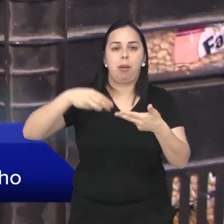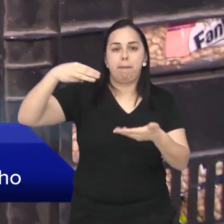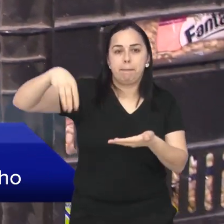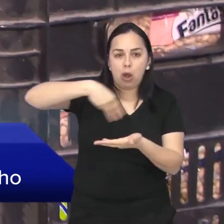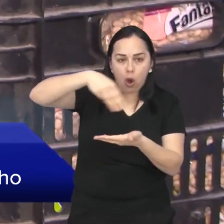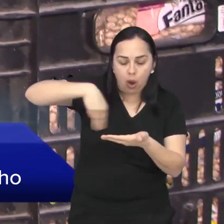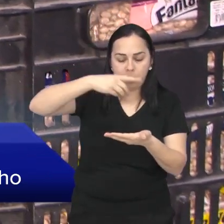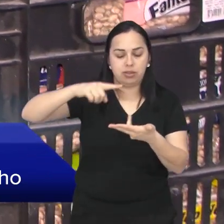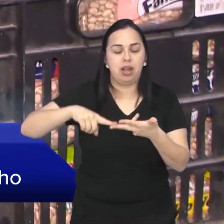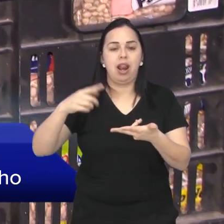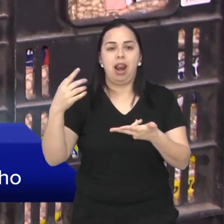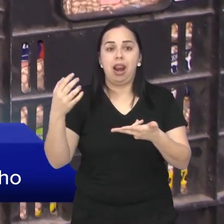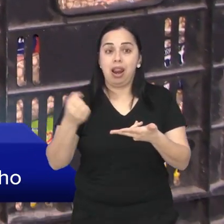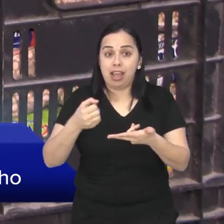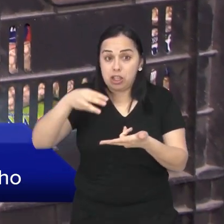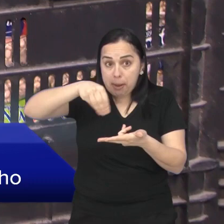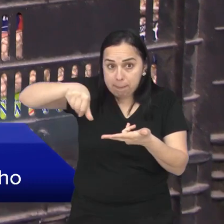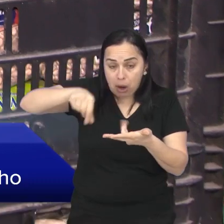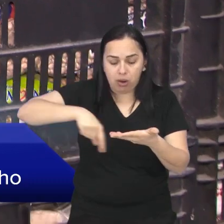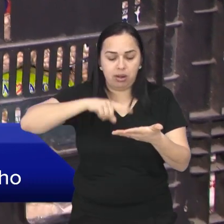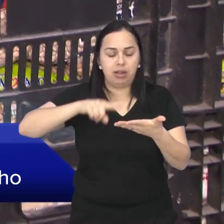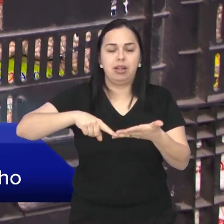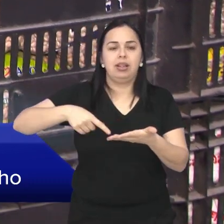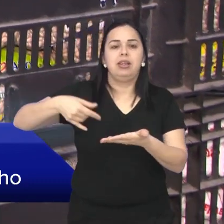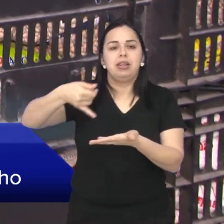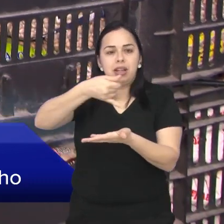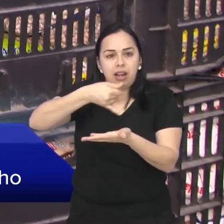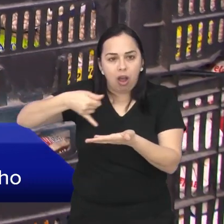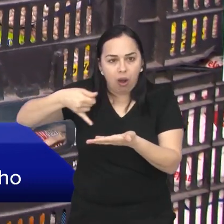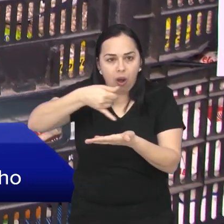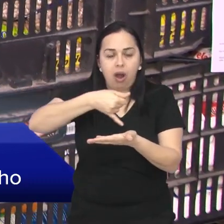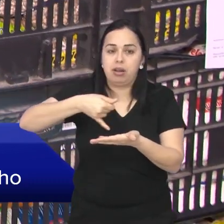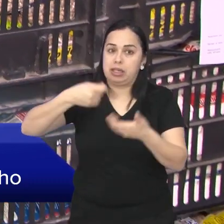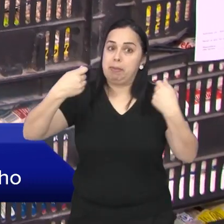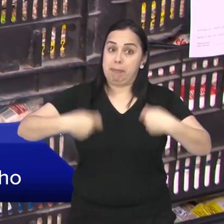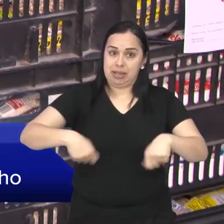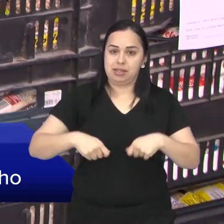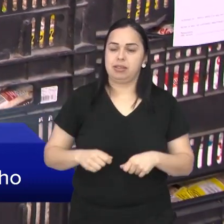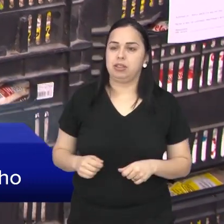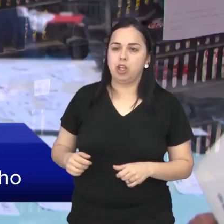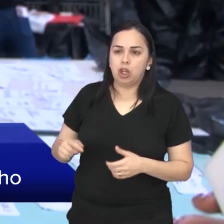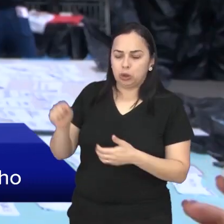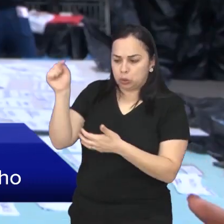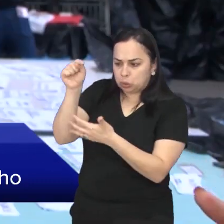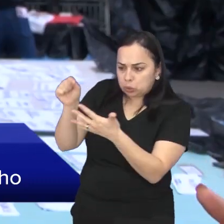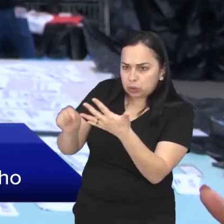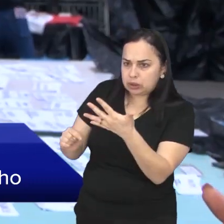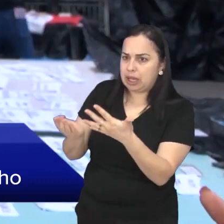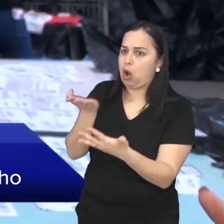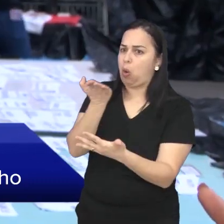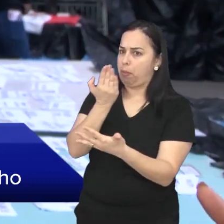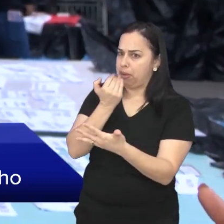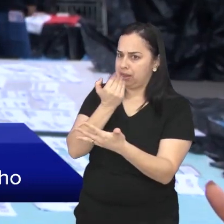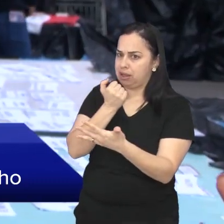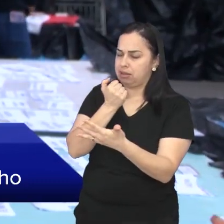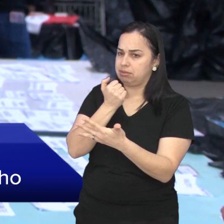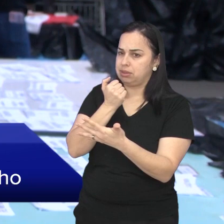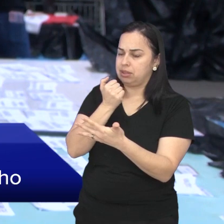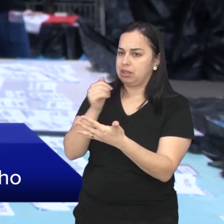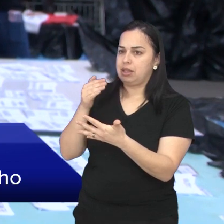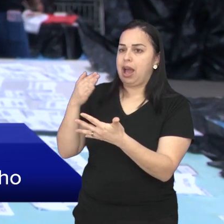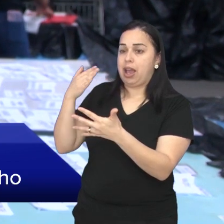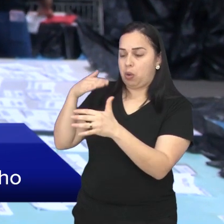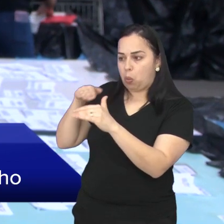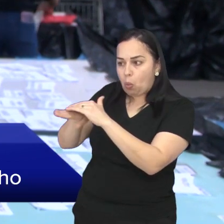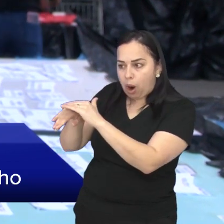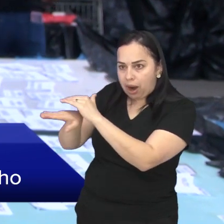de tomate, leite, pó de café, óleo também é bem necessário. Todos esses alimentos, eles seguem